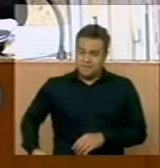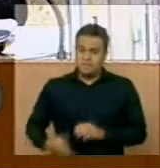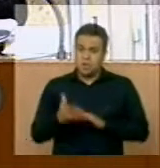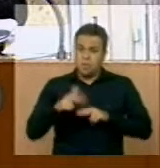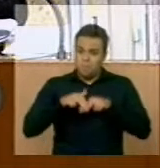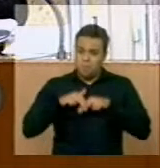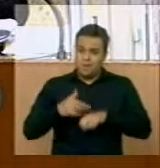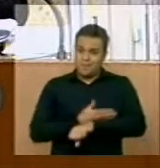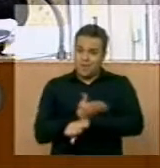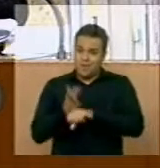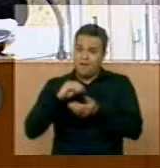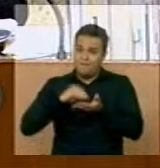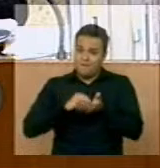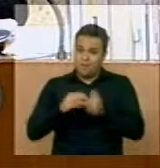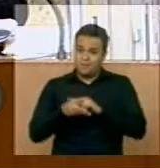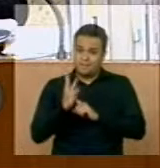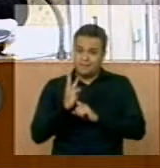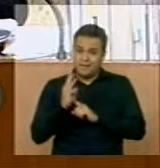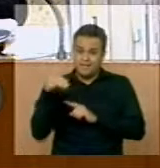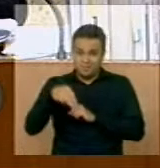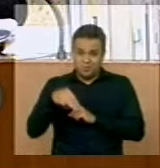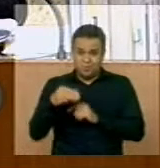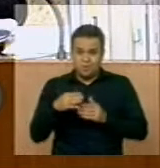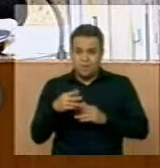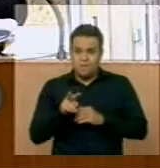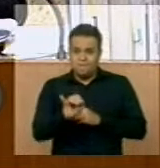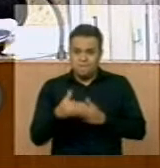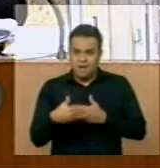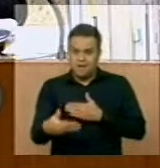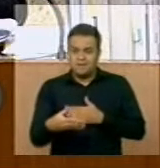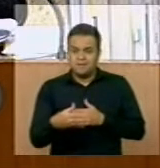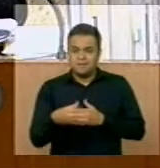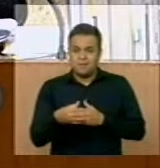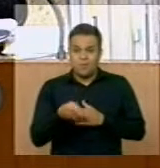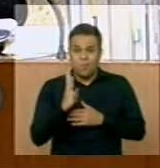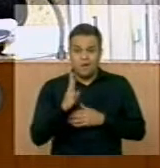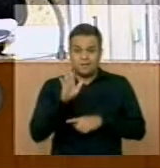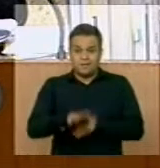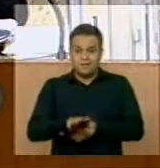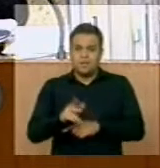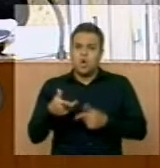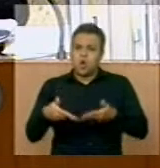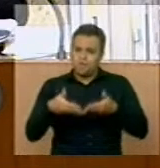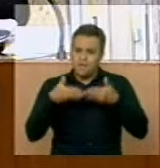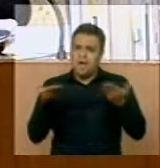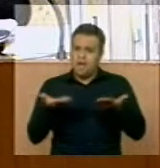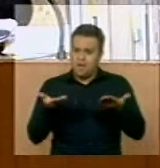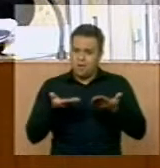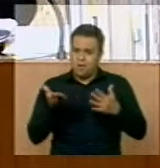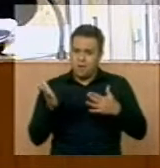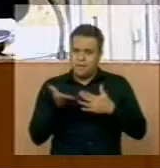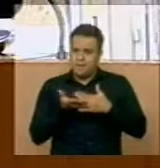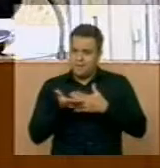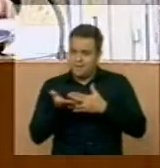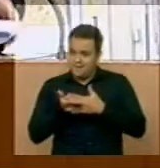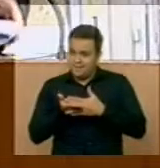hora, faltam 3 minutos para 16, eu convidaria Vossas Excelências a fazermos o intervalo e